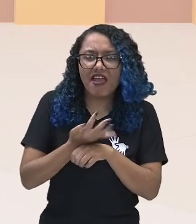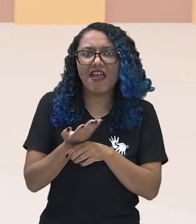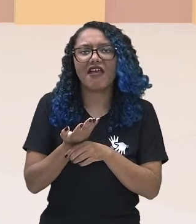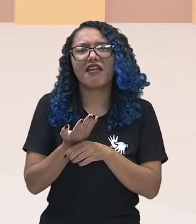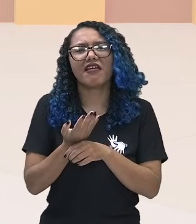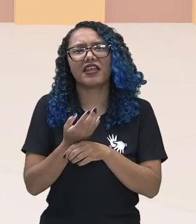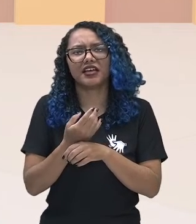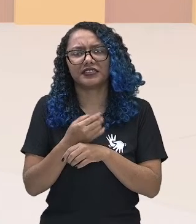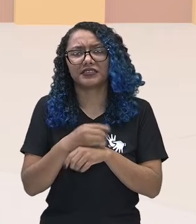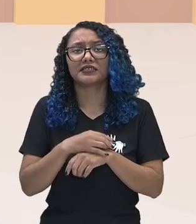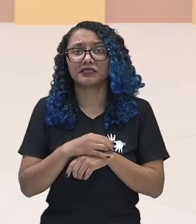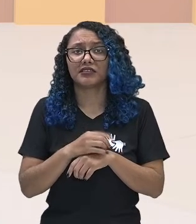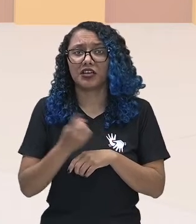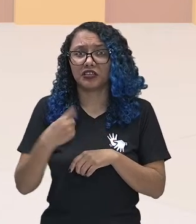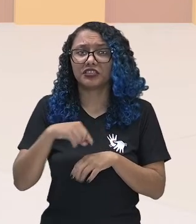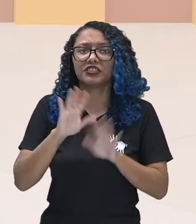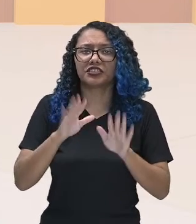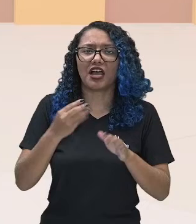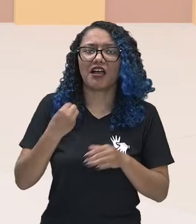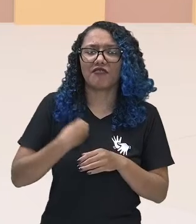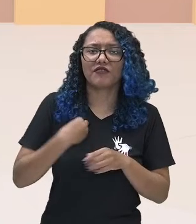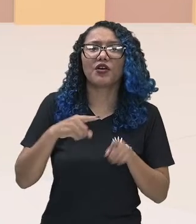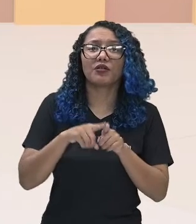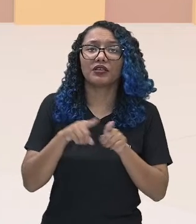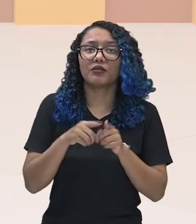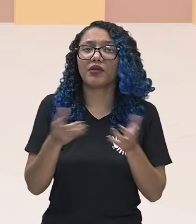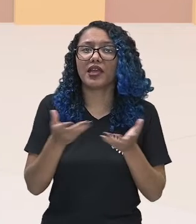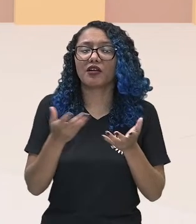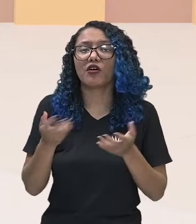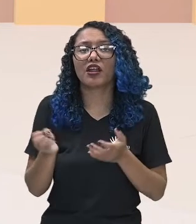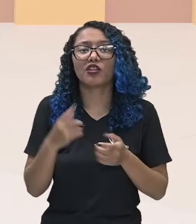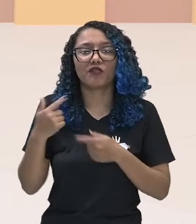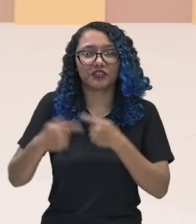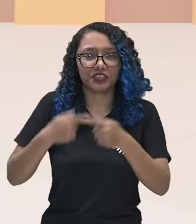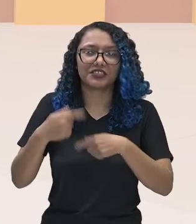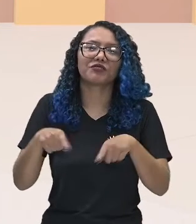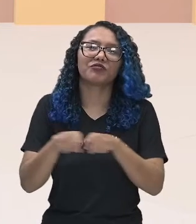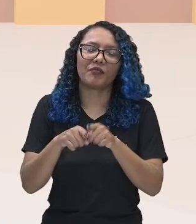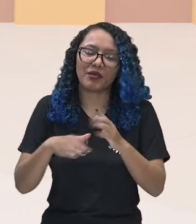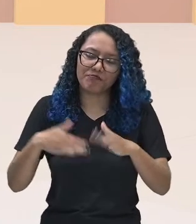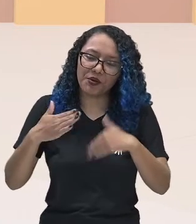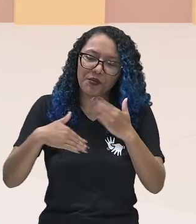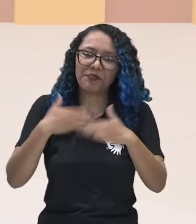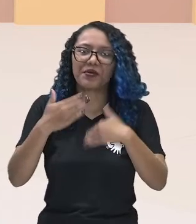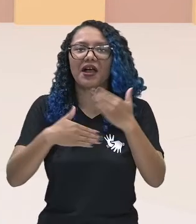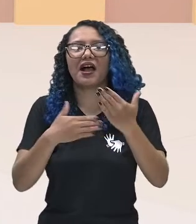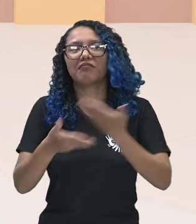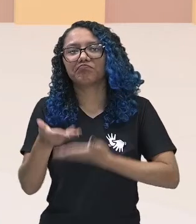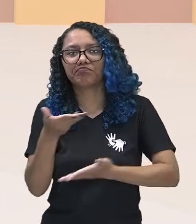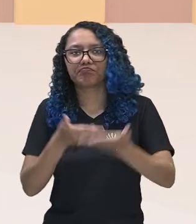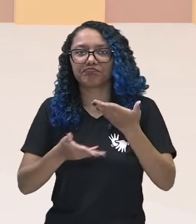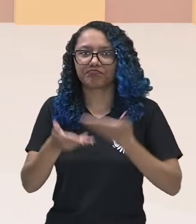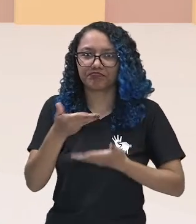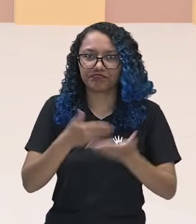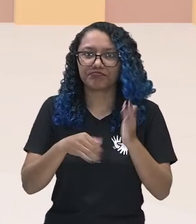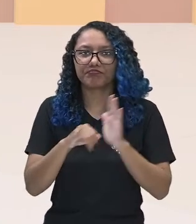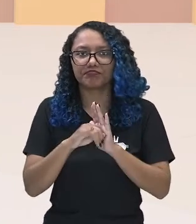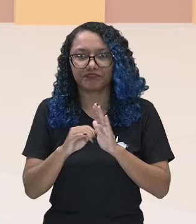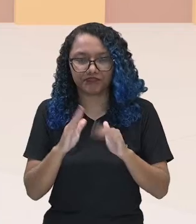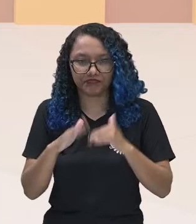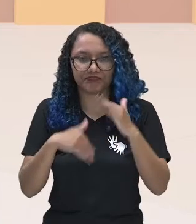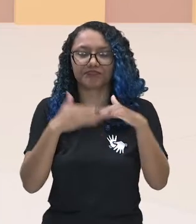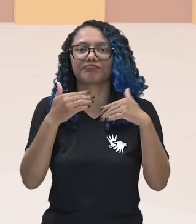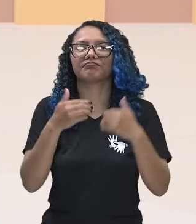outras gerações estão vivenciando, construindo identidade e tendo essa relação aí com esse